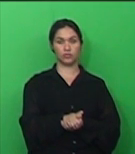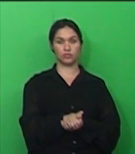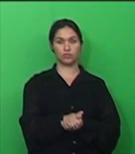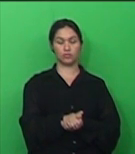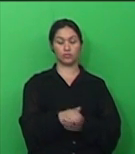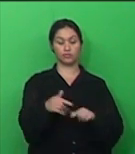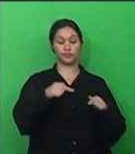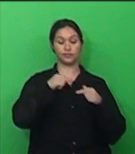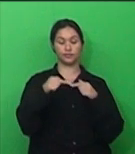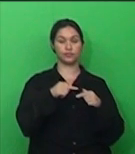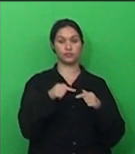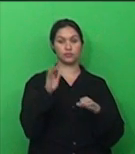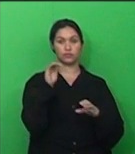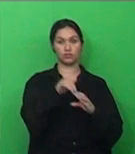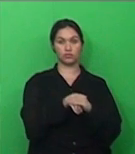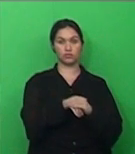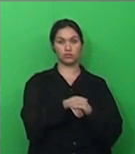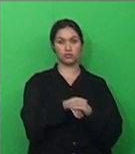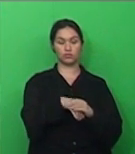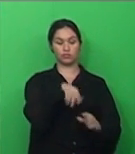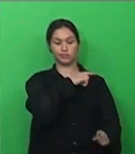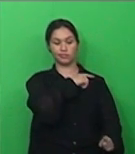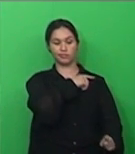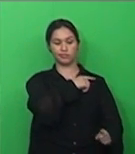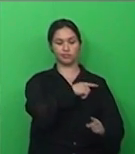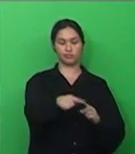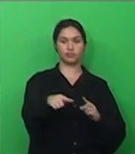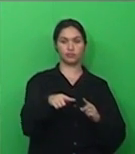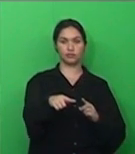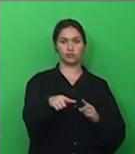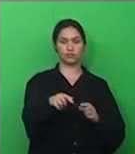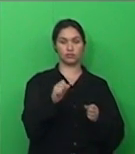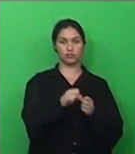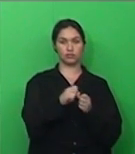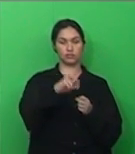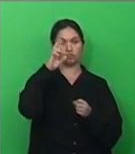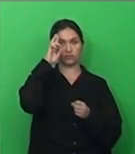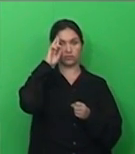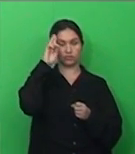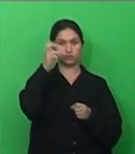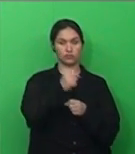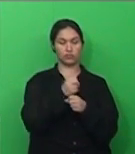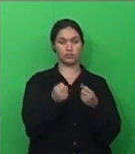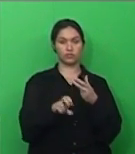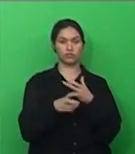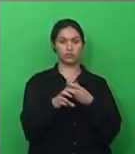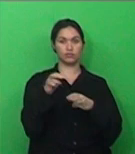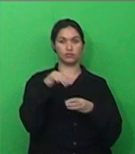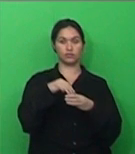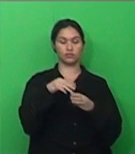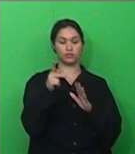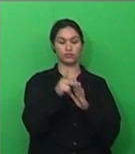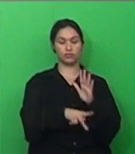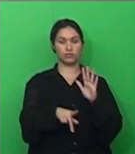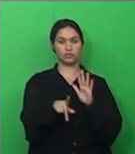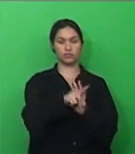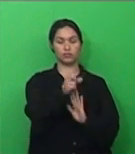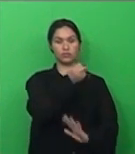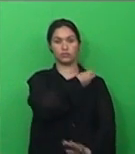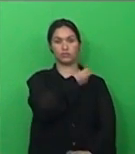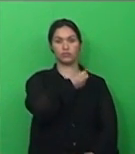Em única discussão e votação, o veto total aposto pelo chefe do Poder Executivo Municipal ao projeto de lei